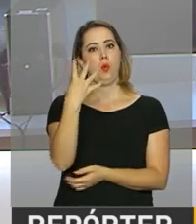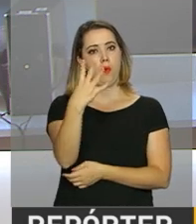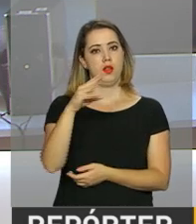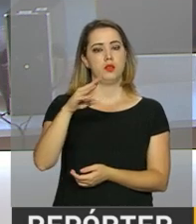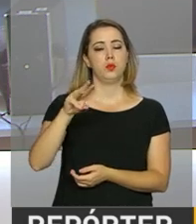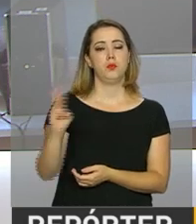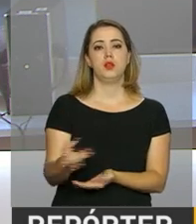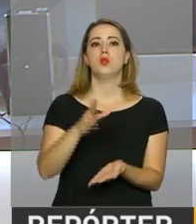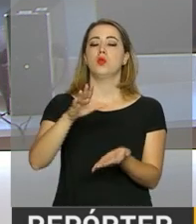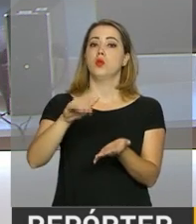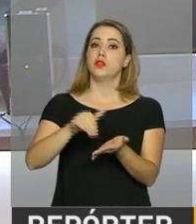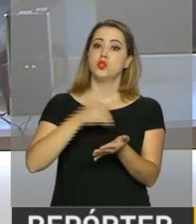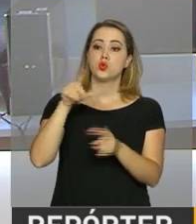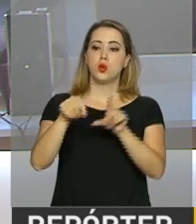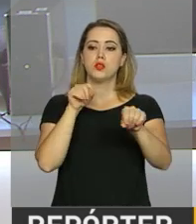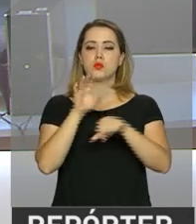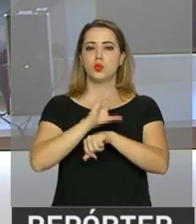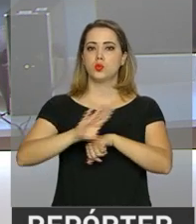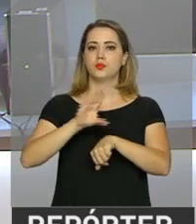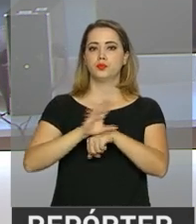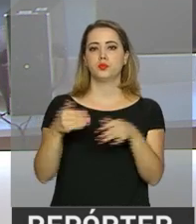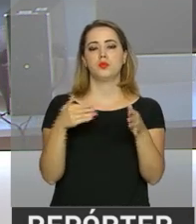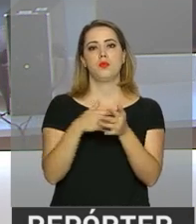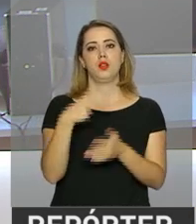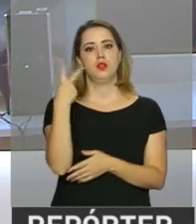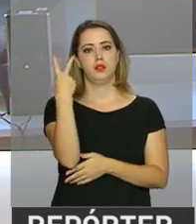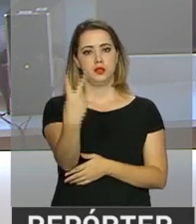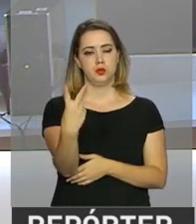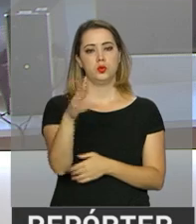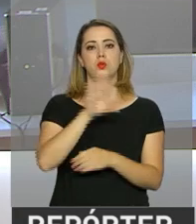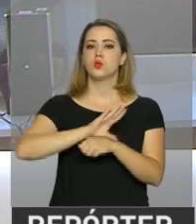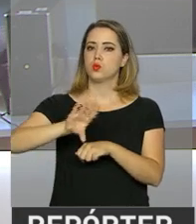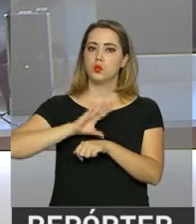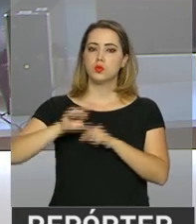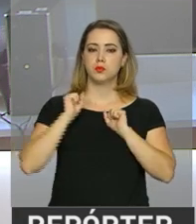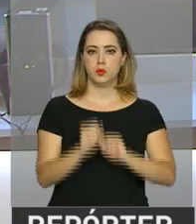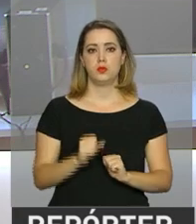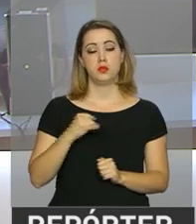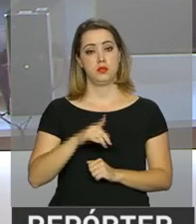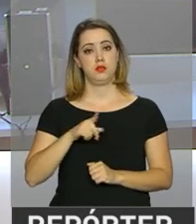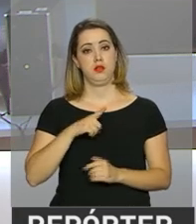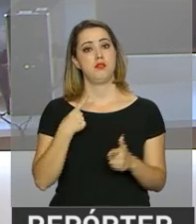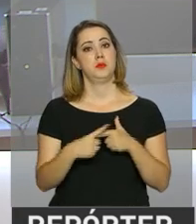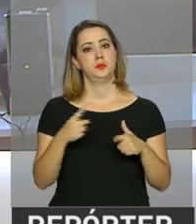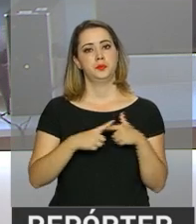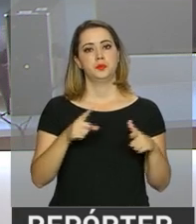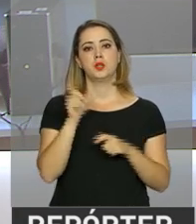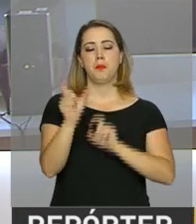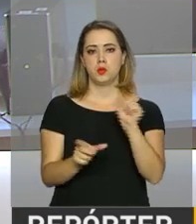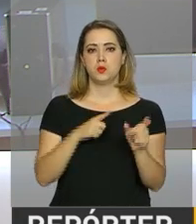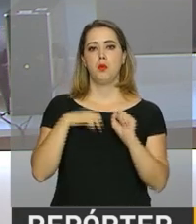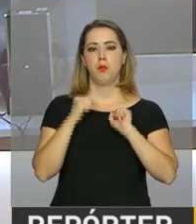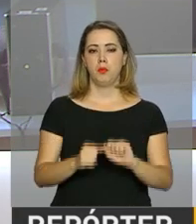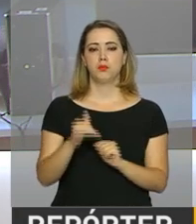inscrições Vale lembrar que cada pessoa pode escolher até duas opções de curso caso tenha algum problema o candidato deve